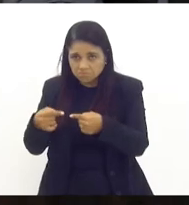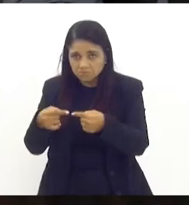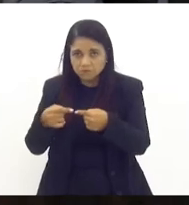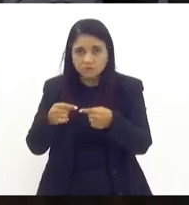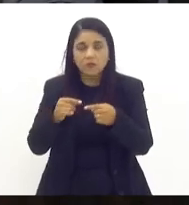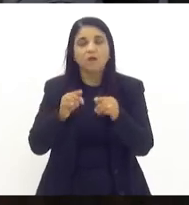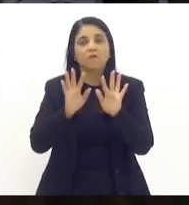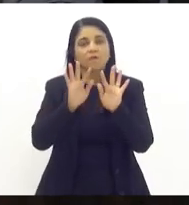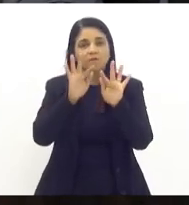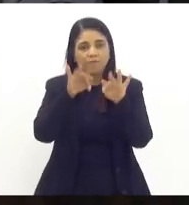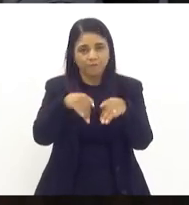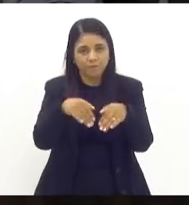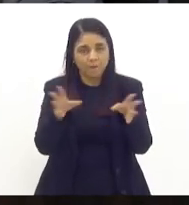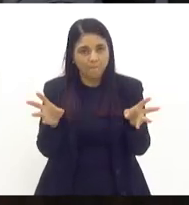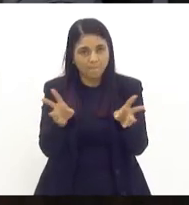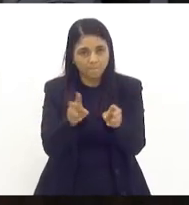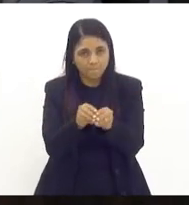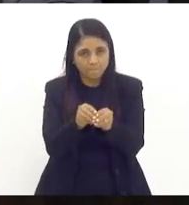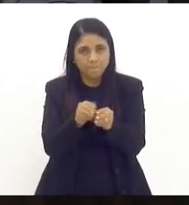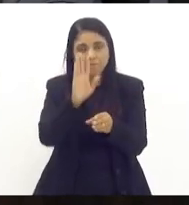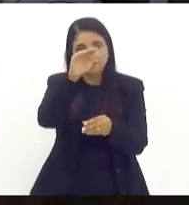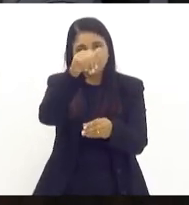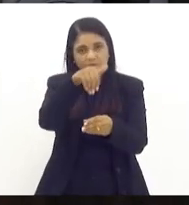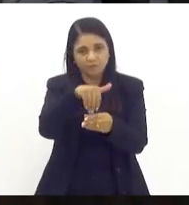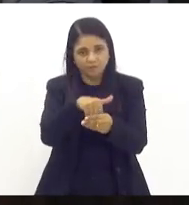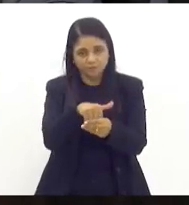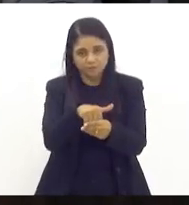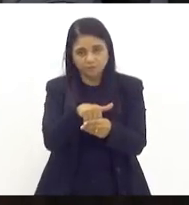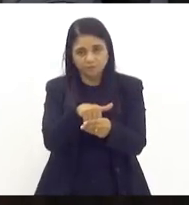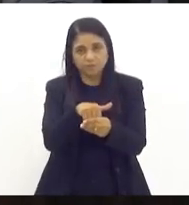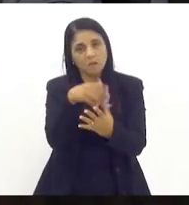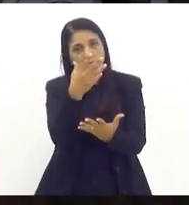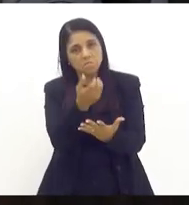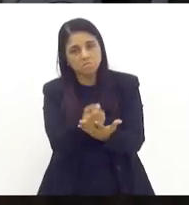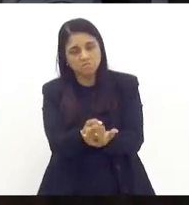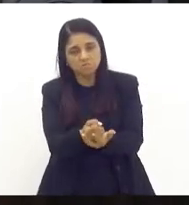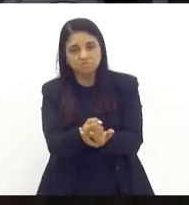encerrado a discussão em votação aprovados